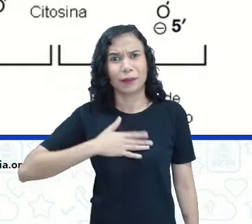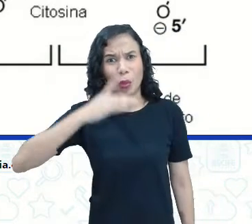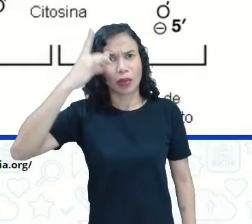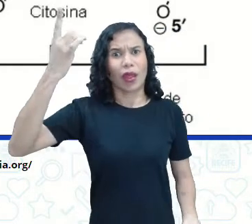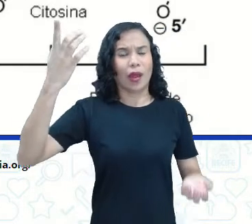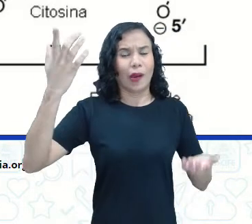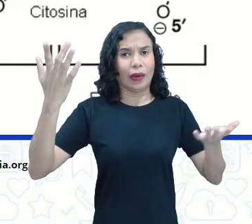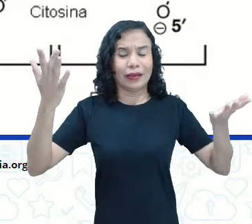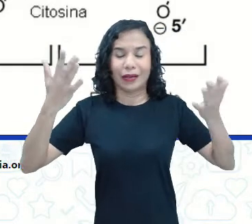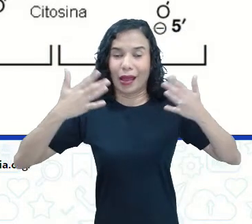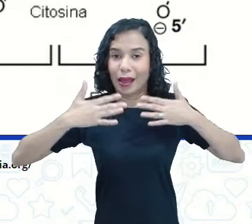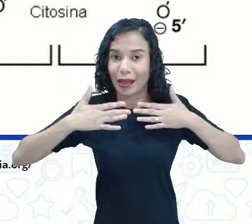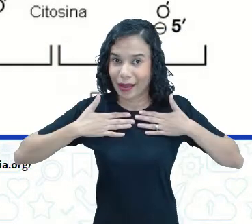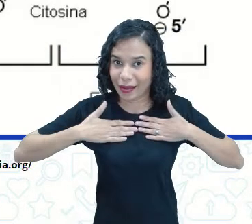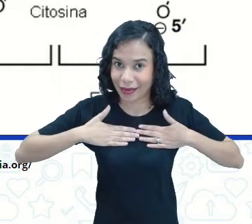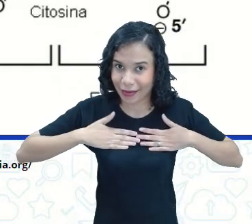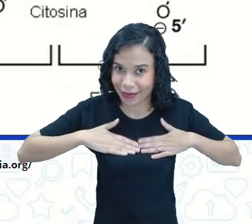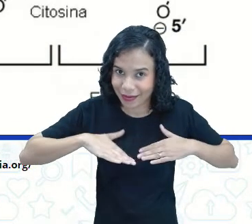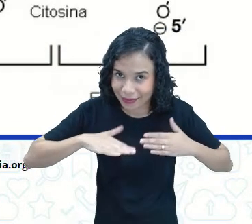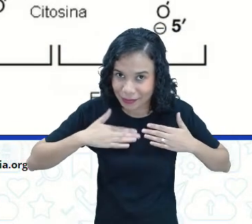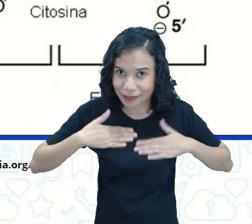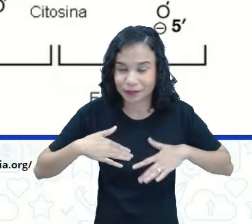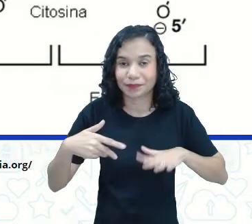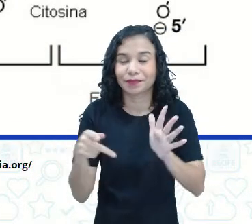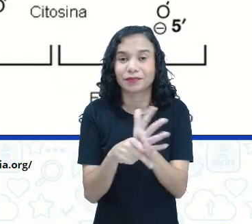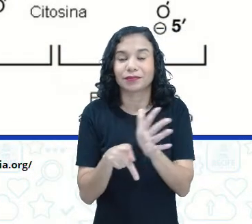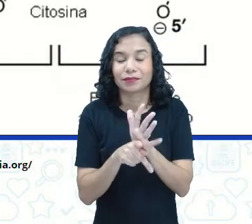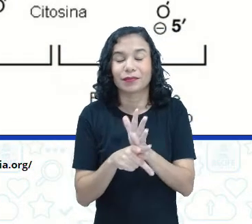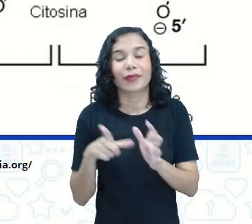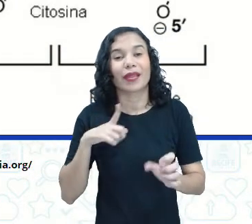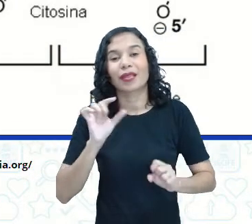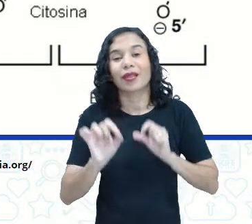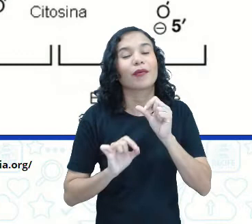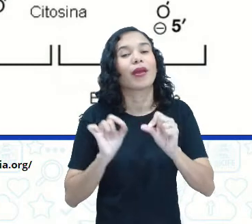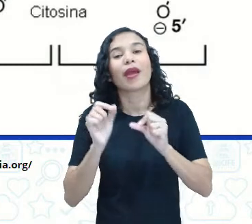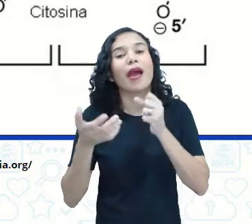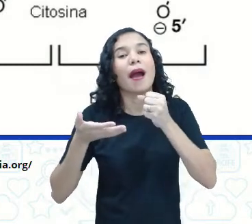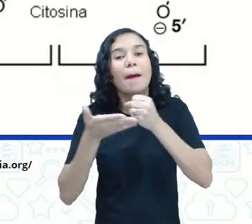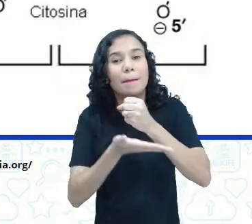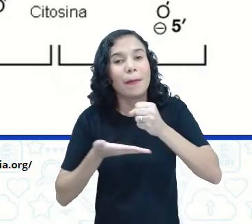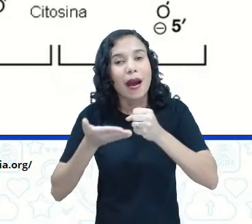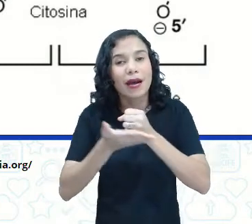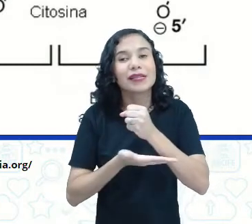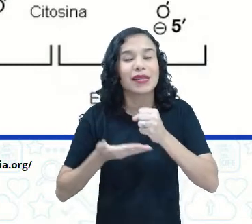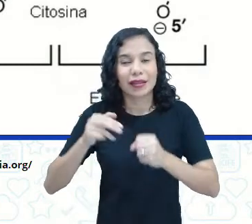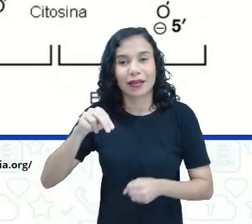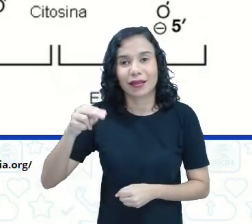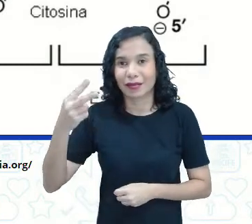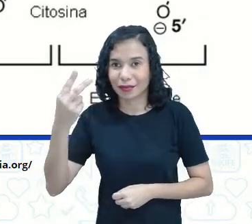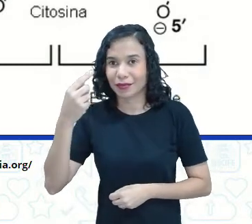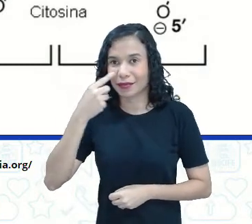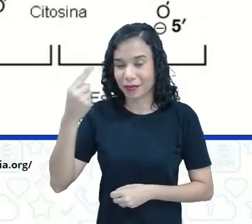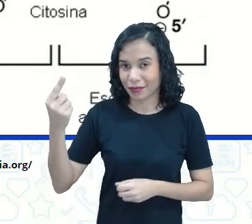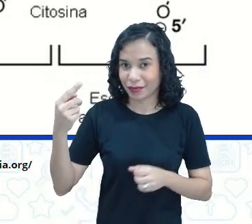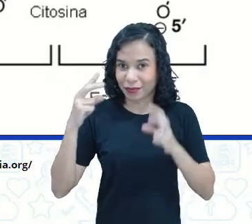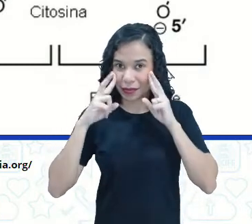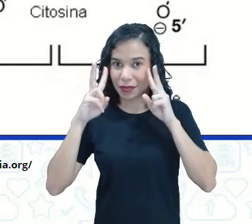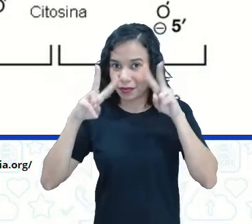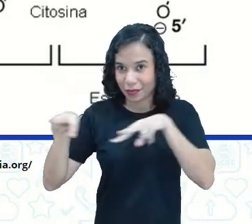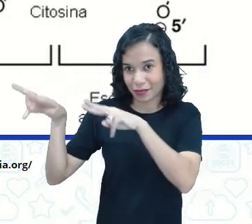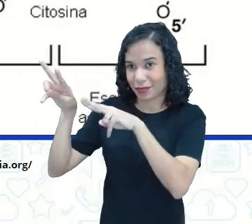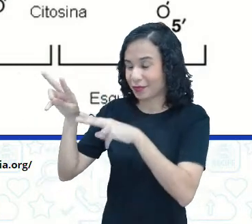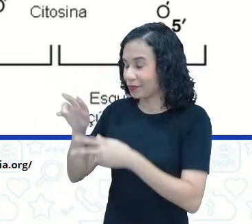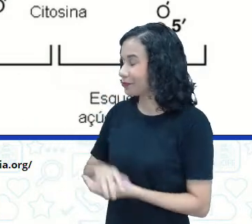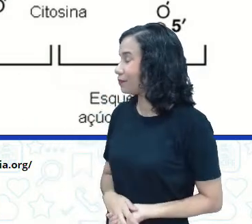Deus. Vamos devagarinho, tá certo? Então, as bases nitrogenadas. Olhem aí, né, no seu lado